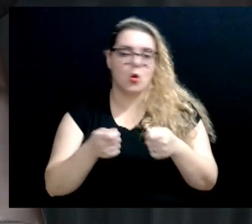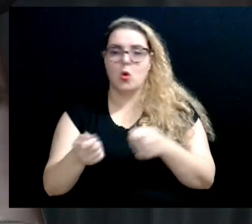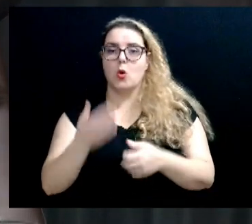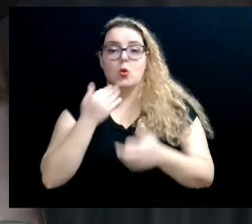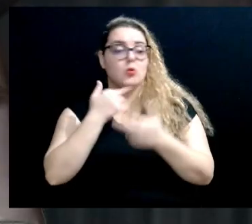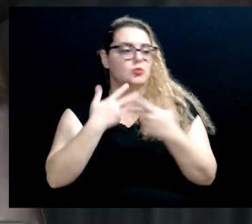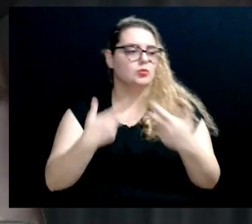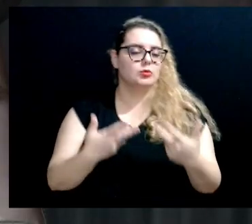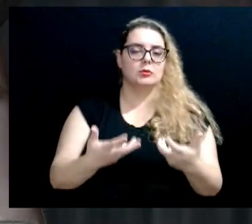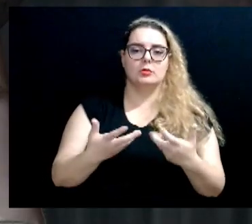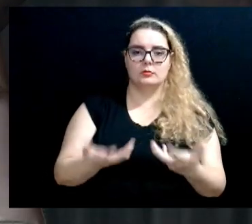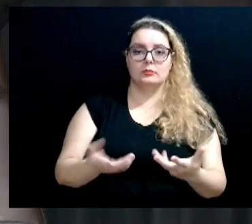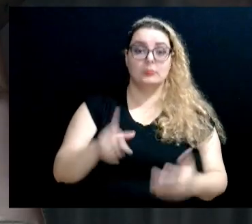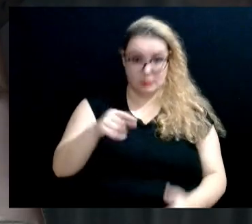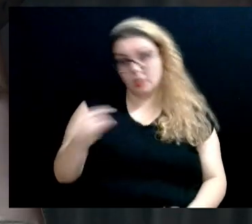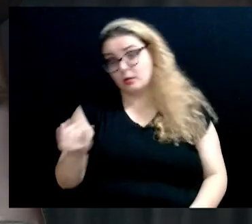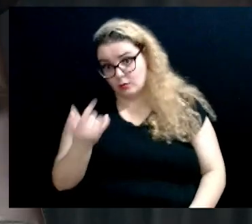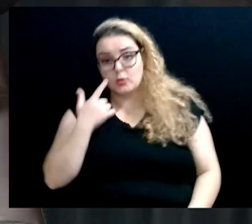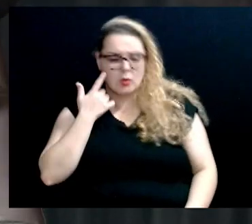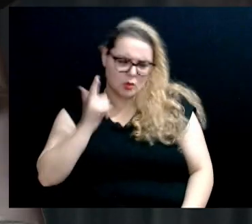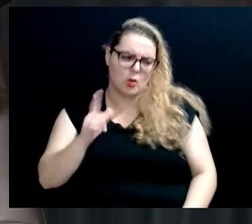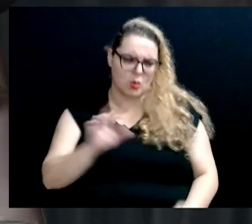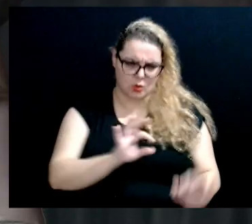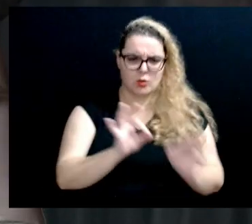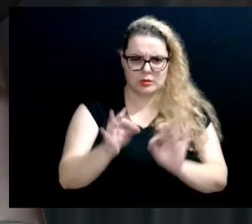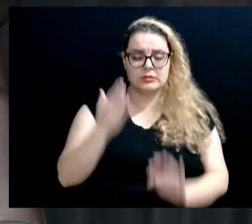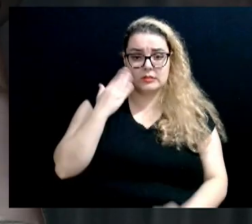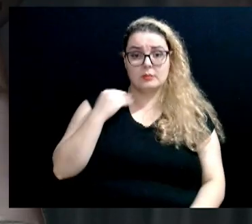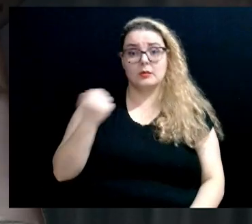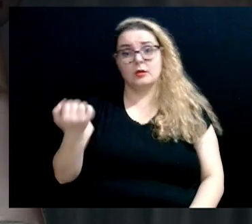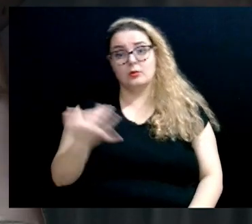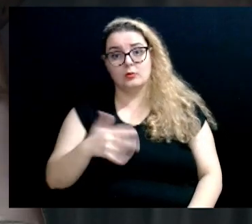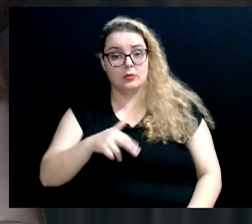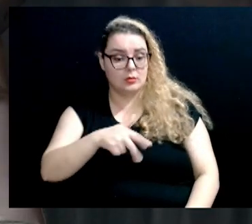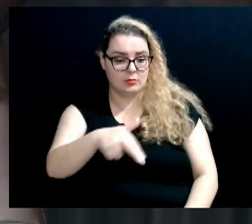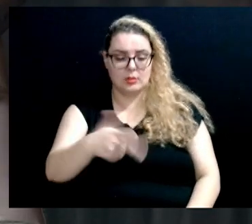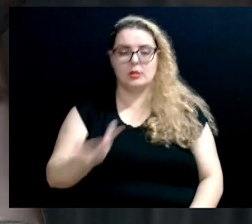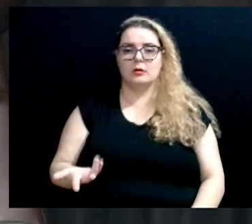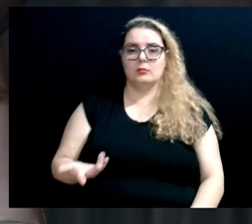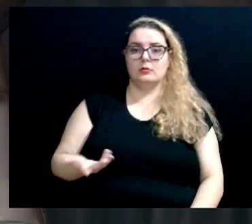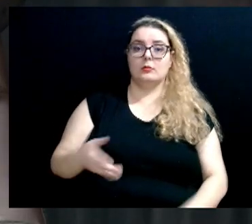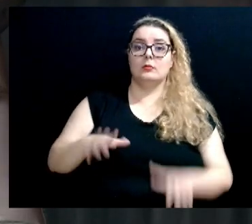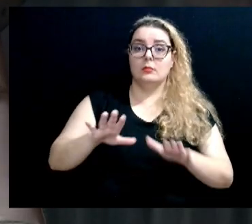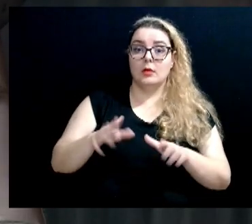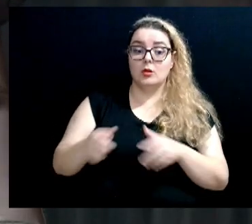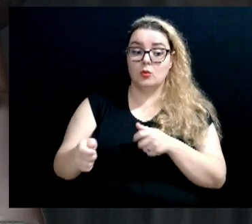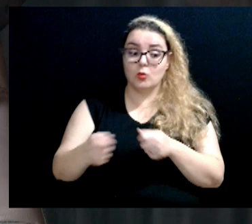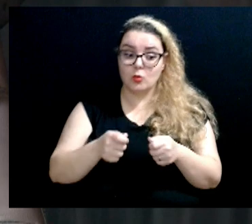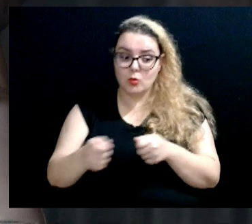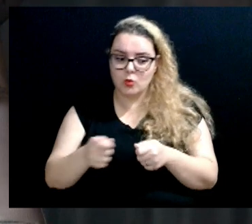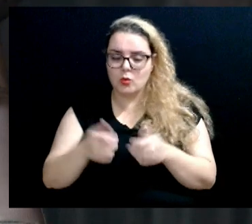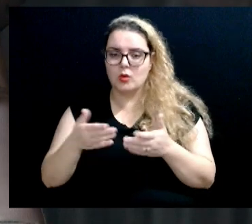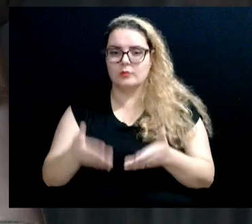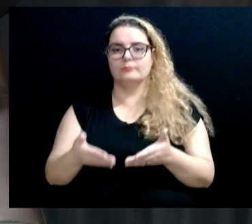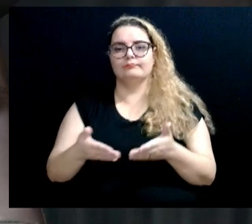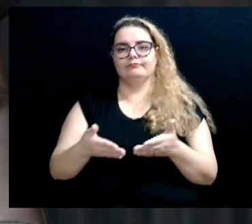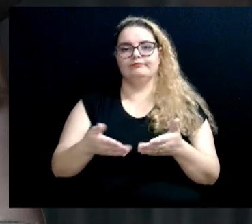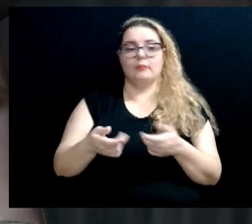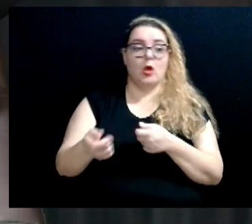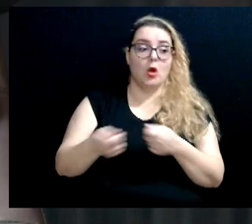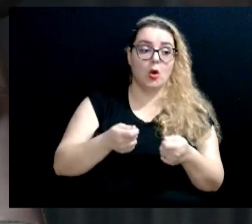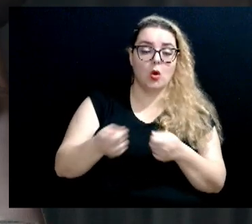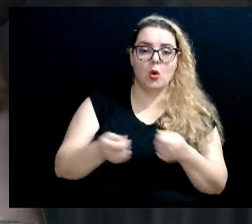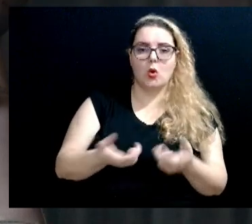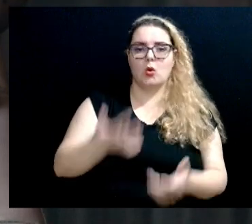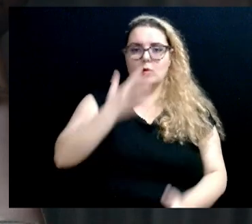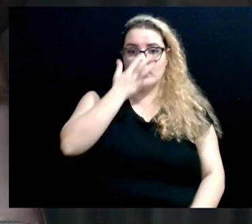que é importante, lógico, a gente monitorar e saber o quanto que a gente está caminhando e andando, mas o controle sobre isso, né? O controle sobre, eu tenho